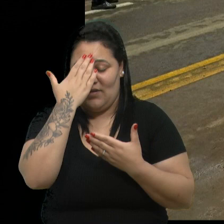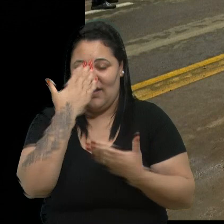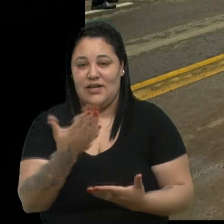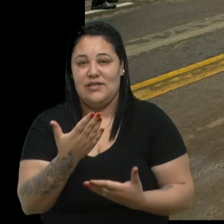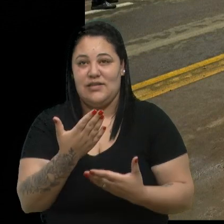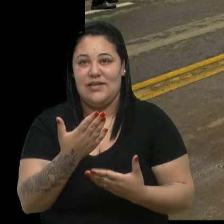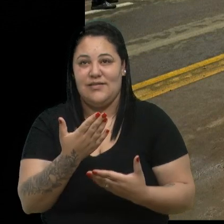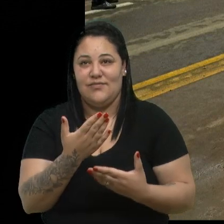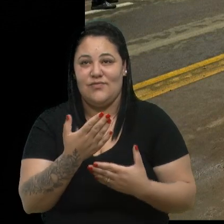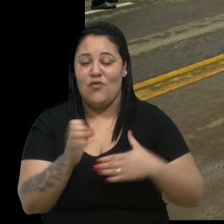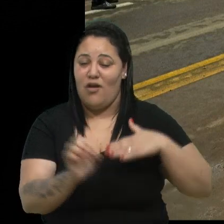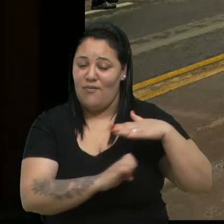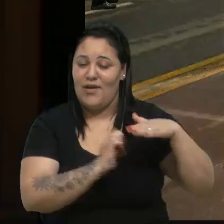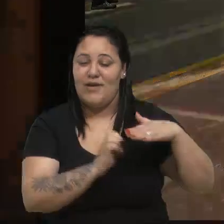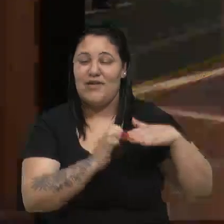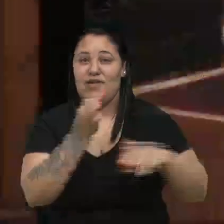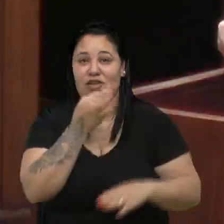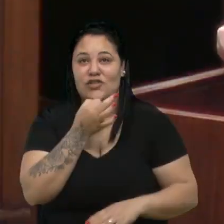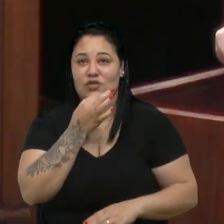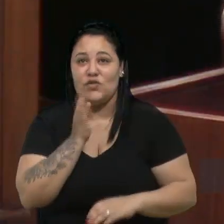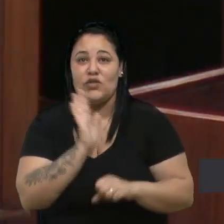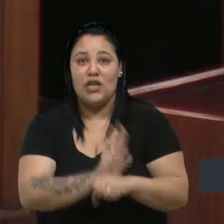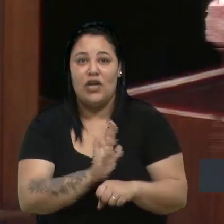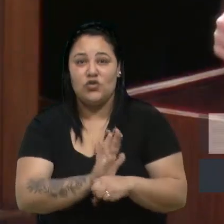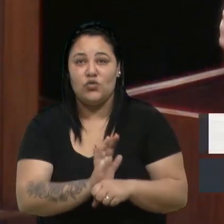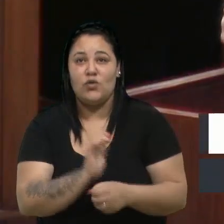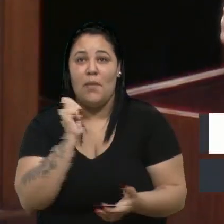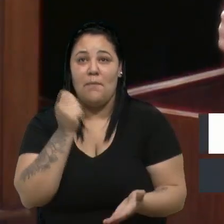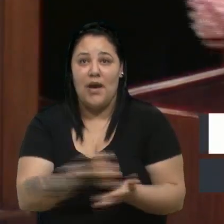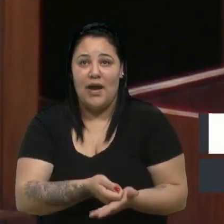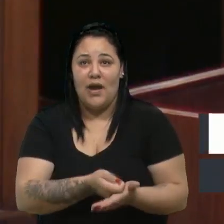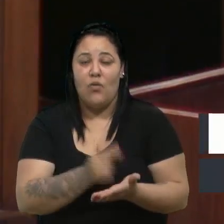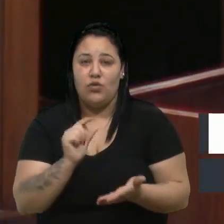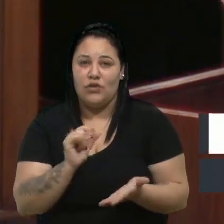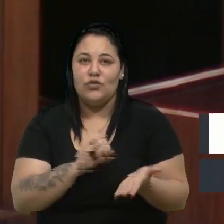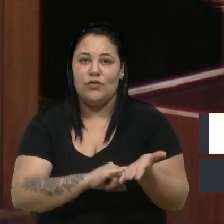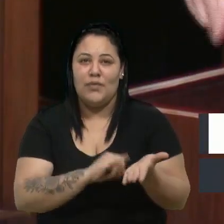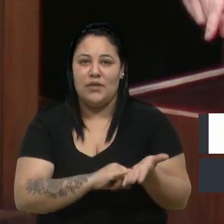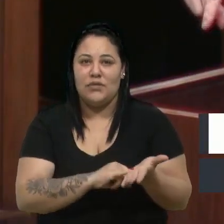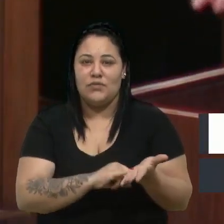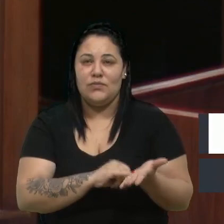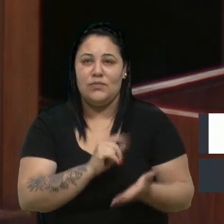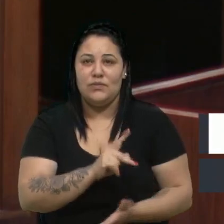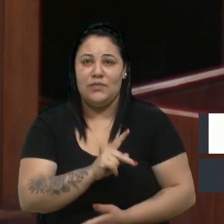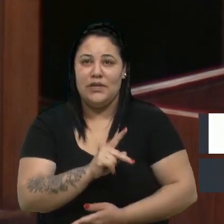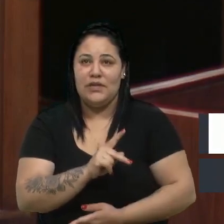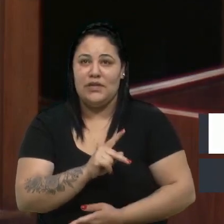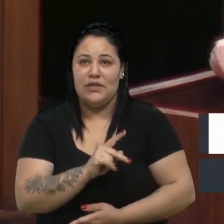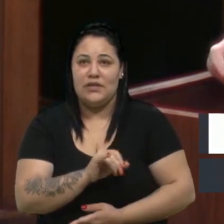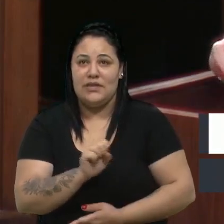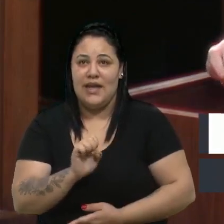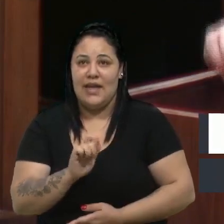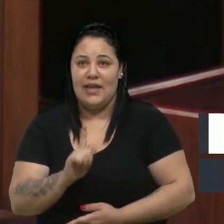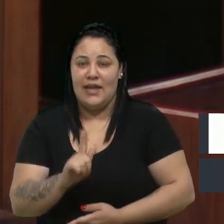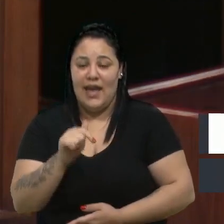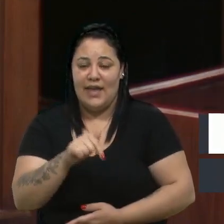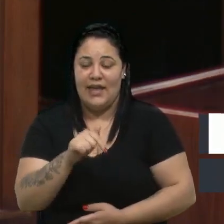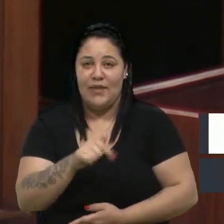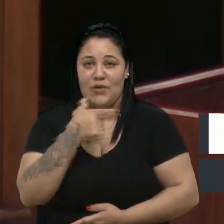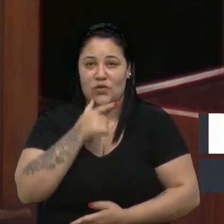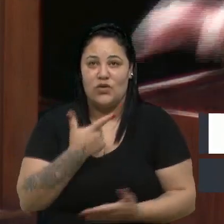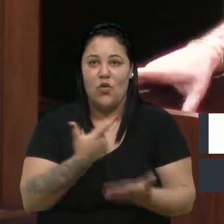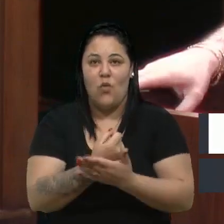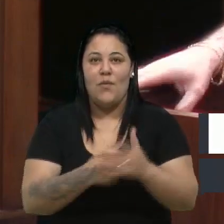Sul, que aporta uma parte do valor do seu imposto para o PSEG aqui em Caxias do Sul, para fazer a aquisição desses